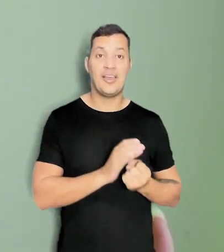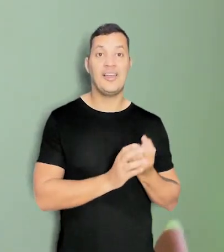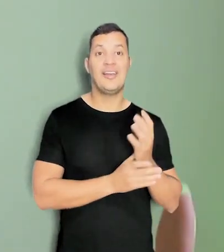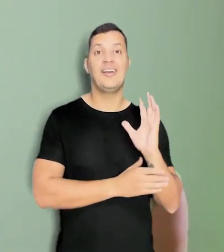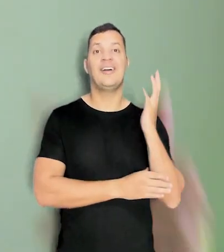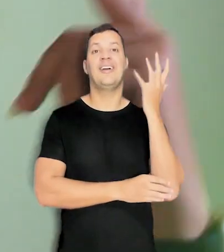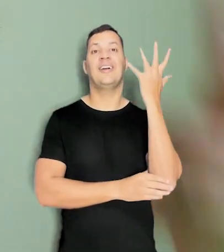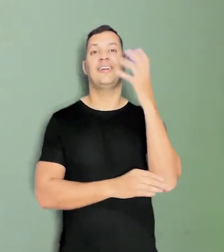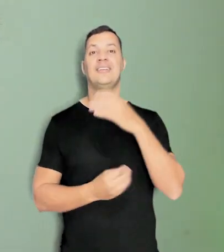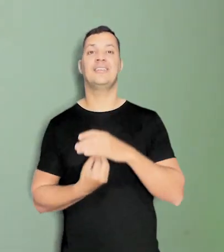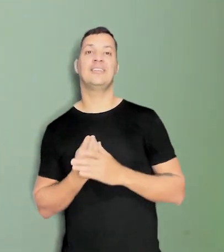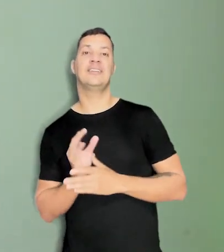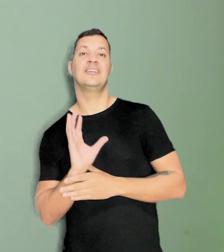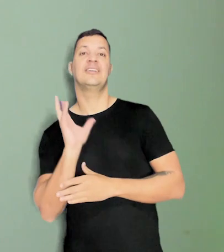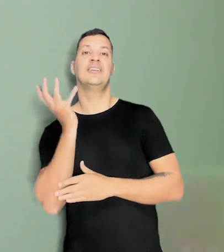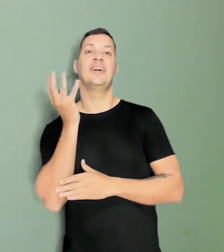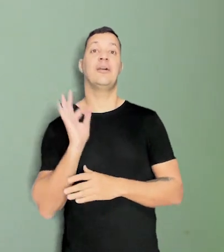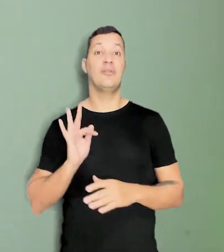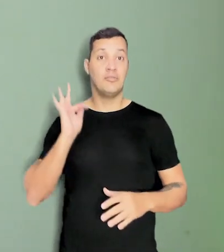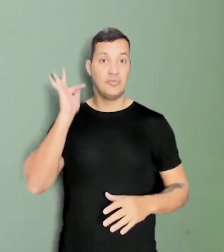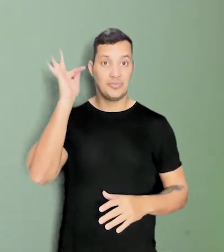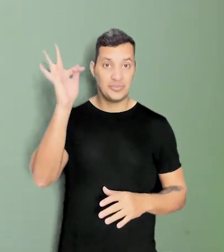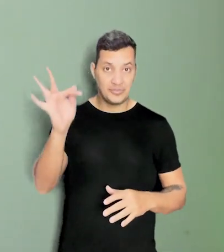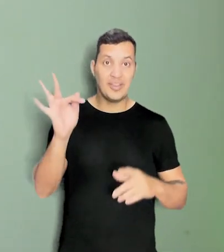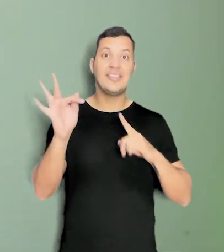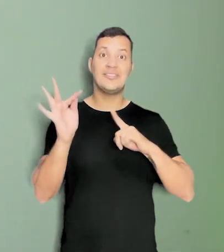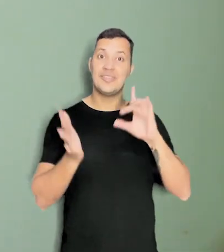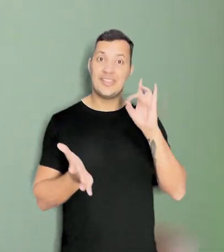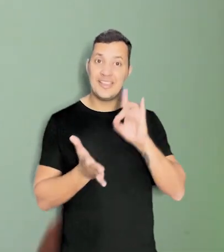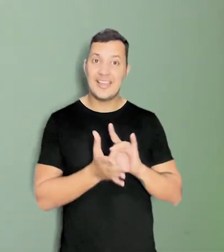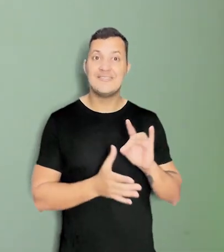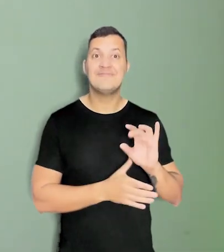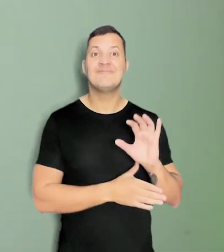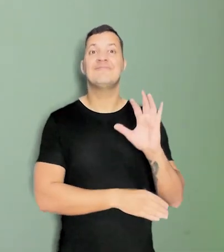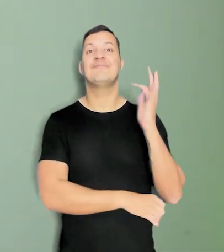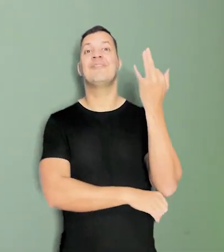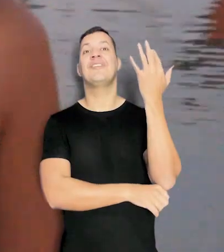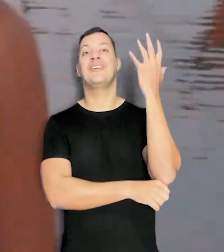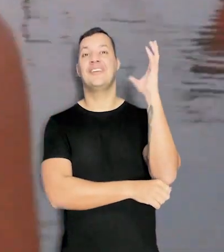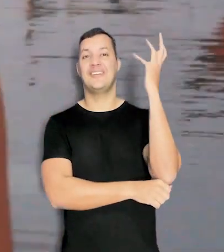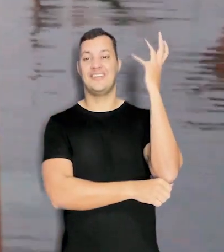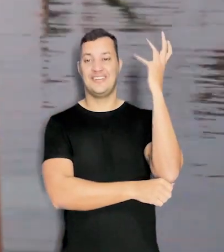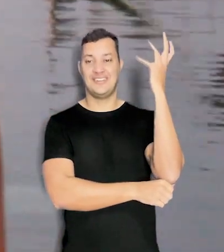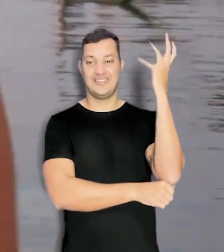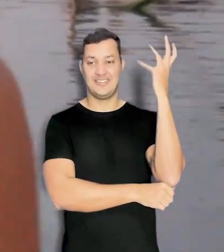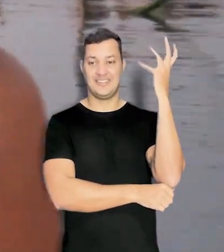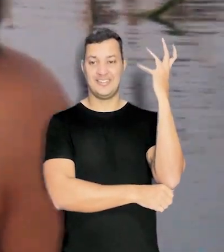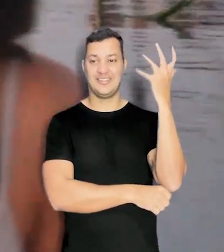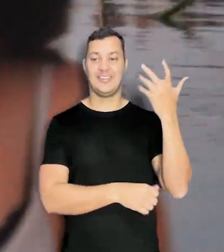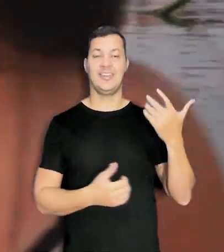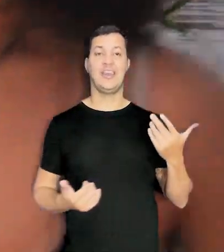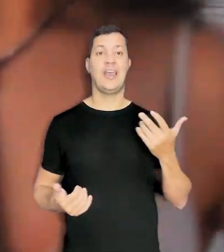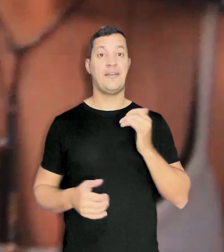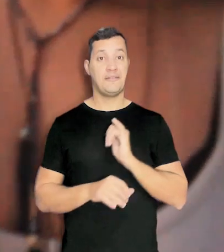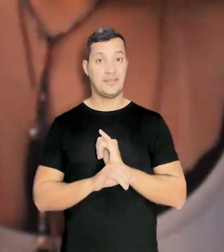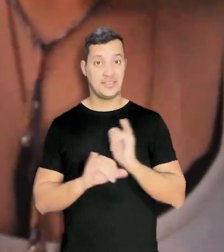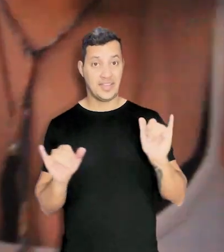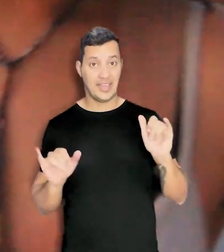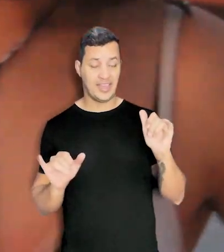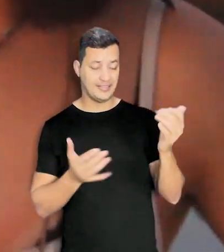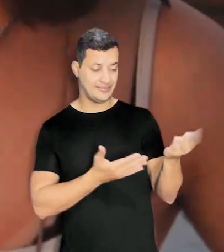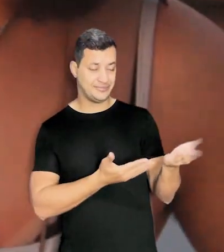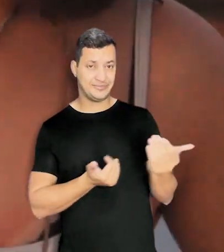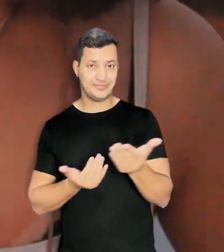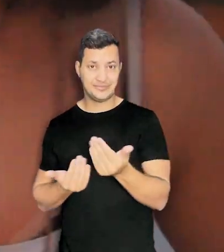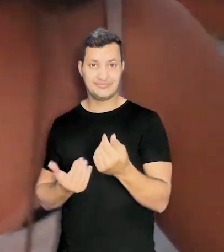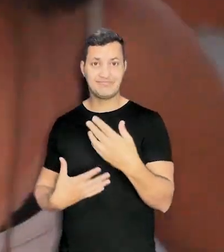Mas eu sei que no futuro vai existir uma árvore e que aí sim, talvez a Mariana, que era jovem, né,